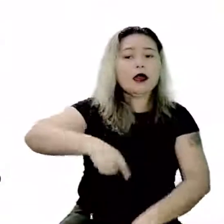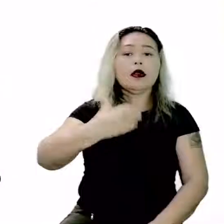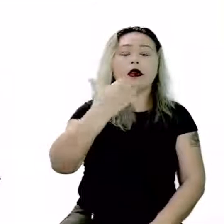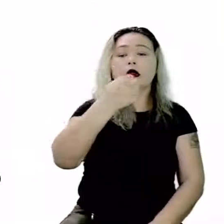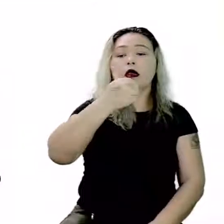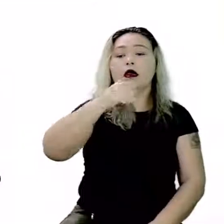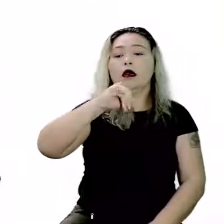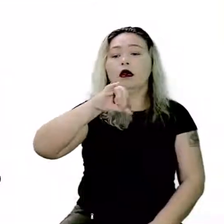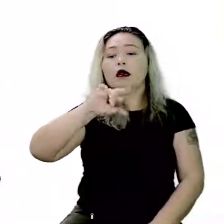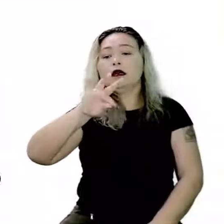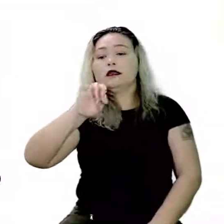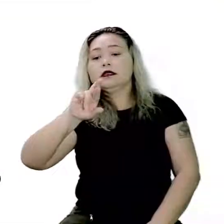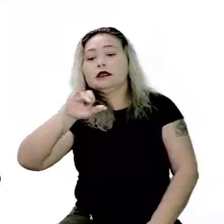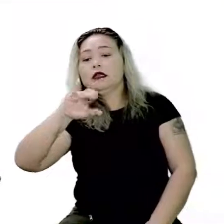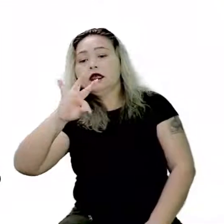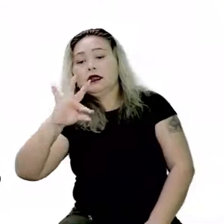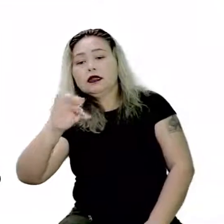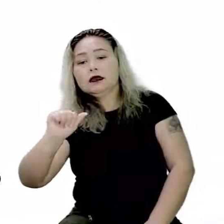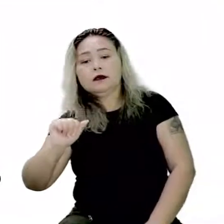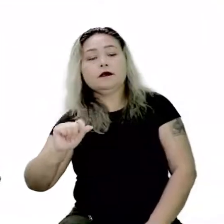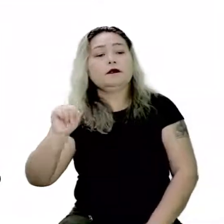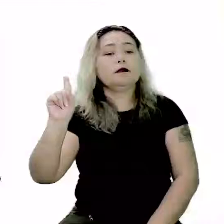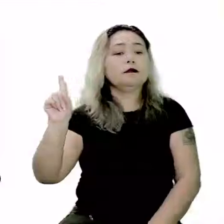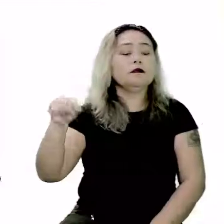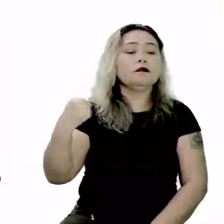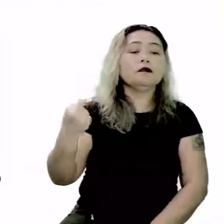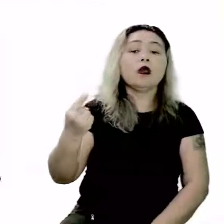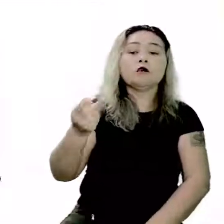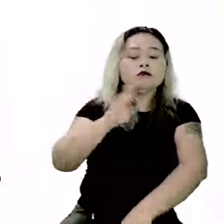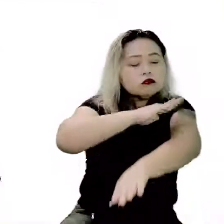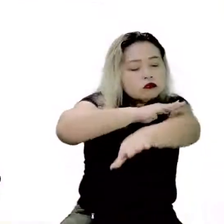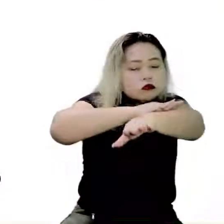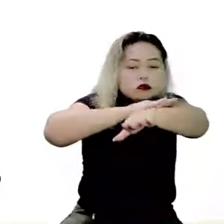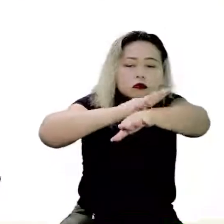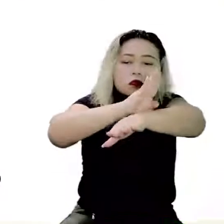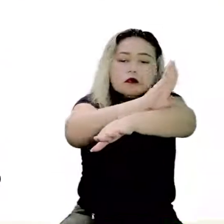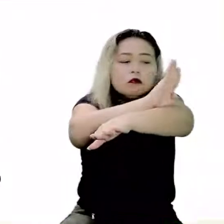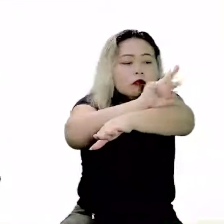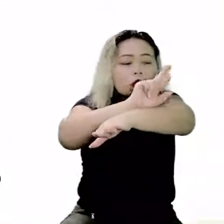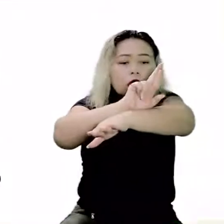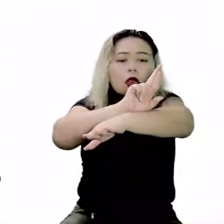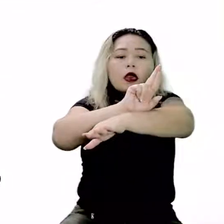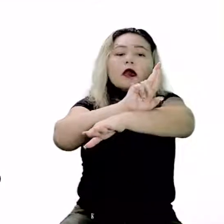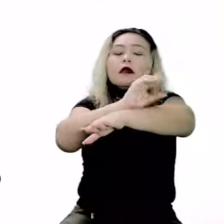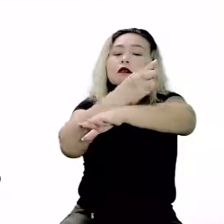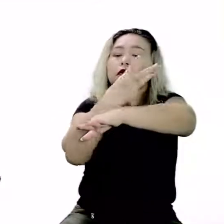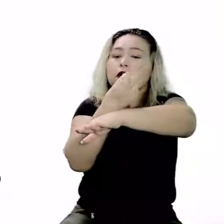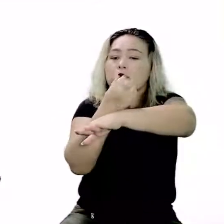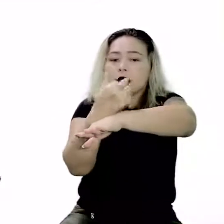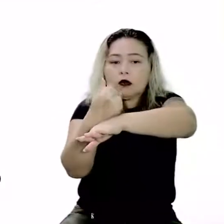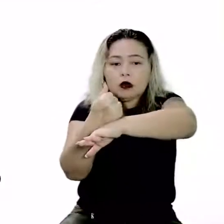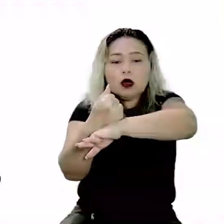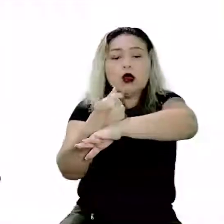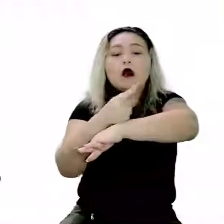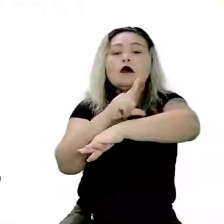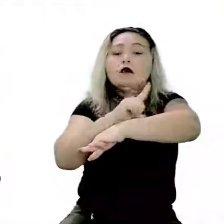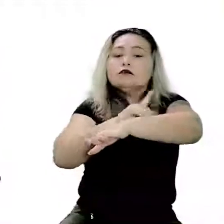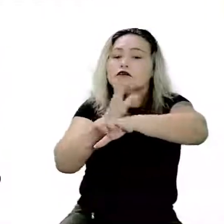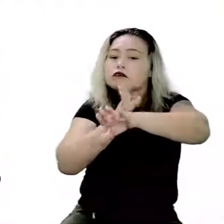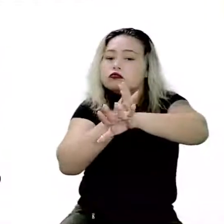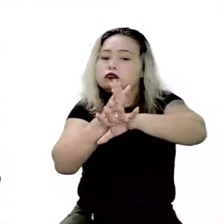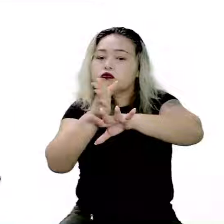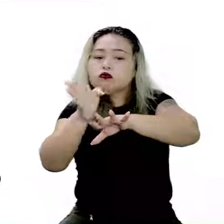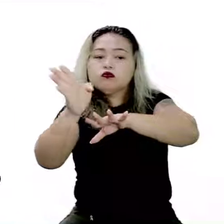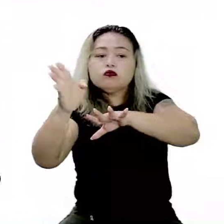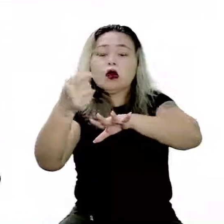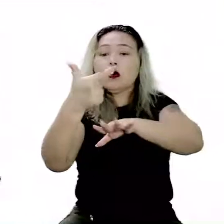em Rondônia. Beleza? A 364 e a rodovia Transamazônica 230 tinham a intenção